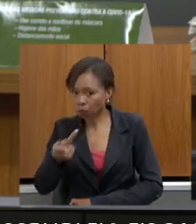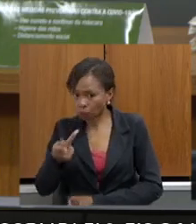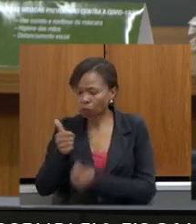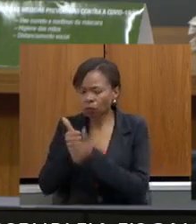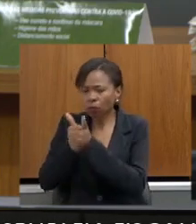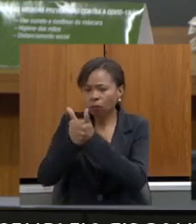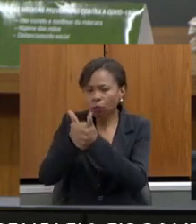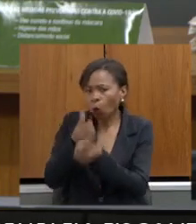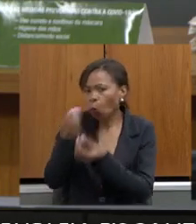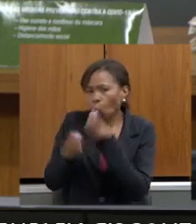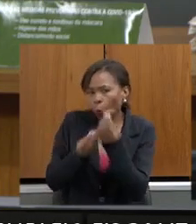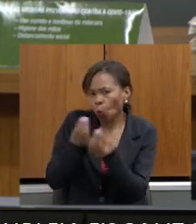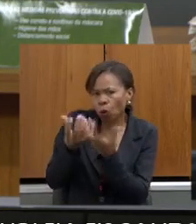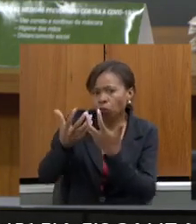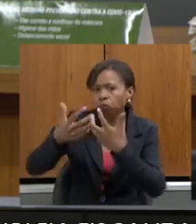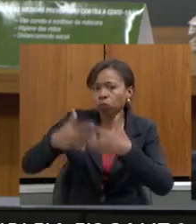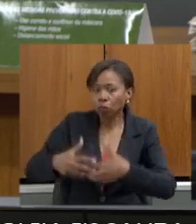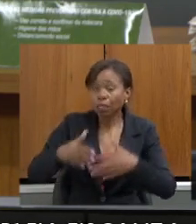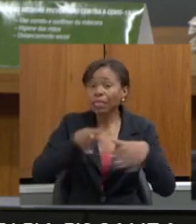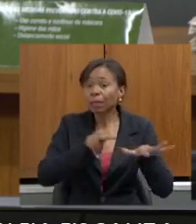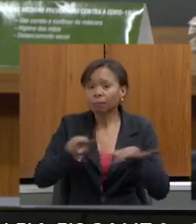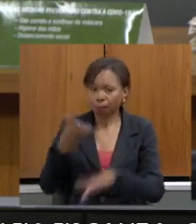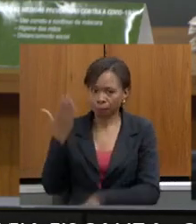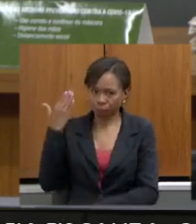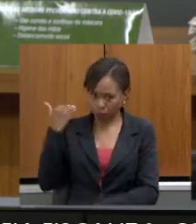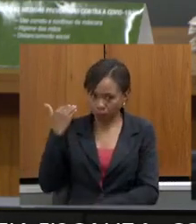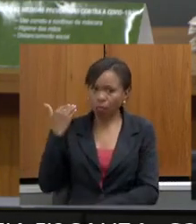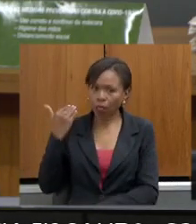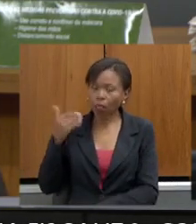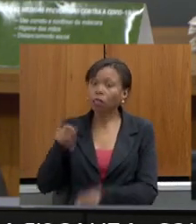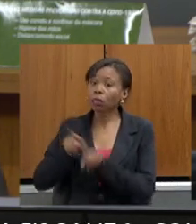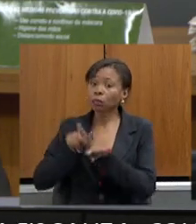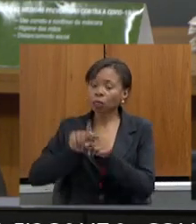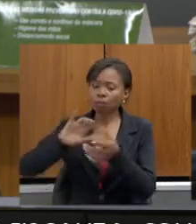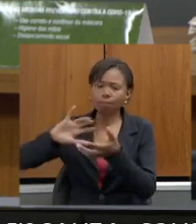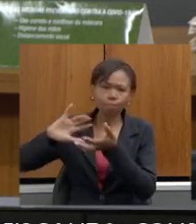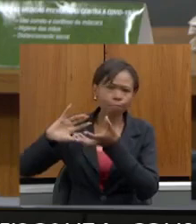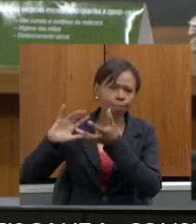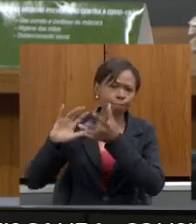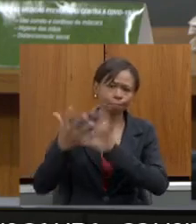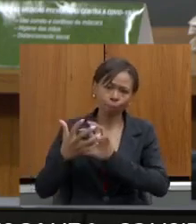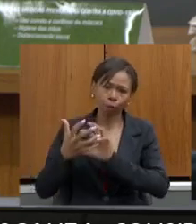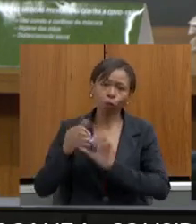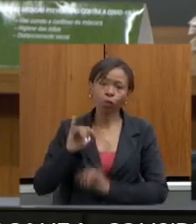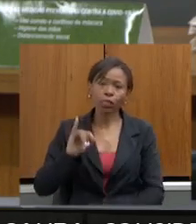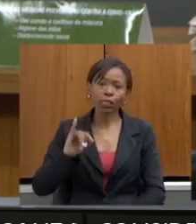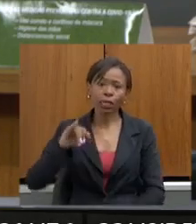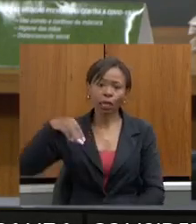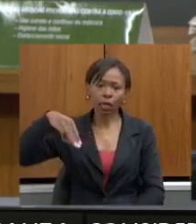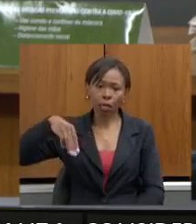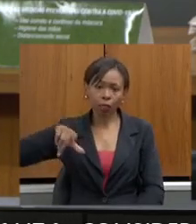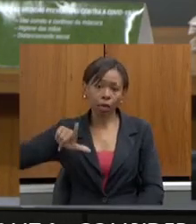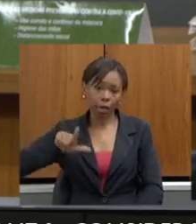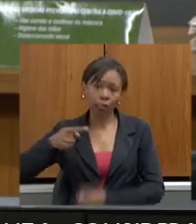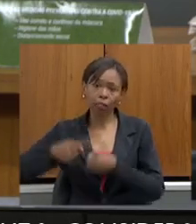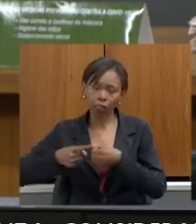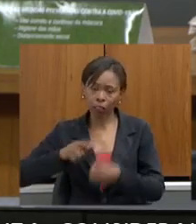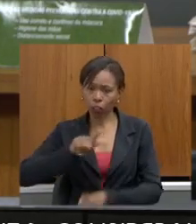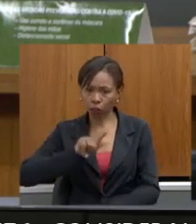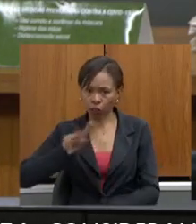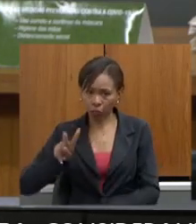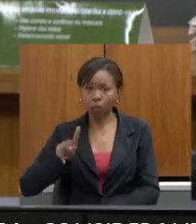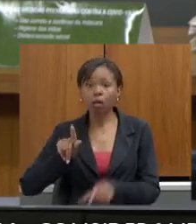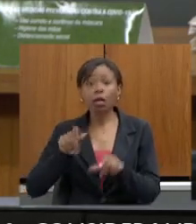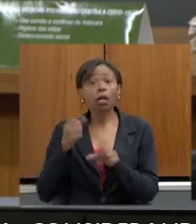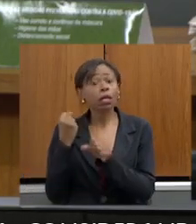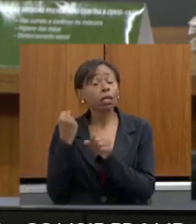acompanhando o funcionamento na semana passada inclusive reforma do IML de Governador Valadares e